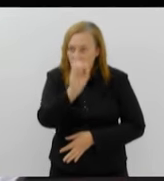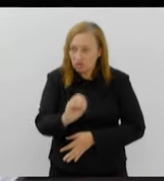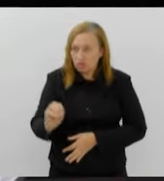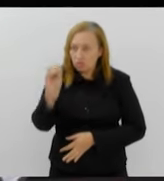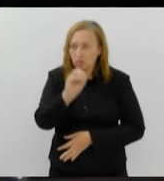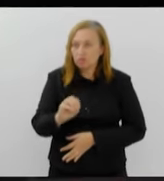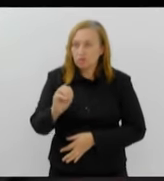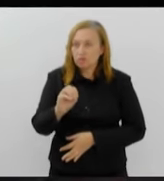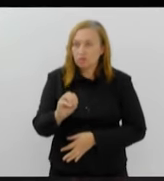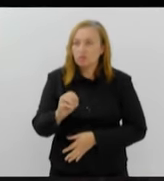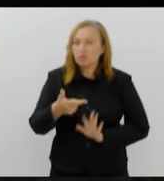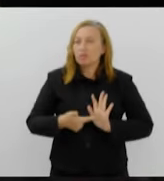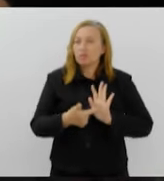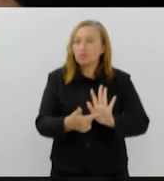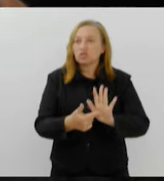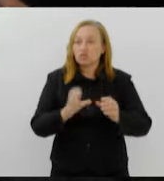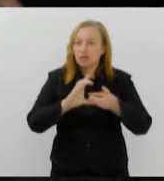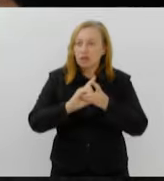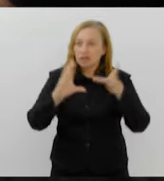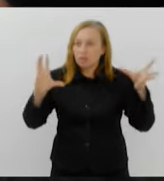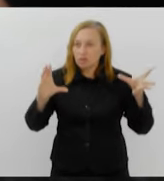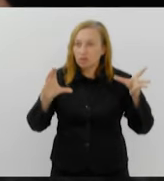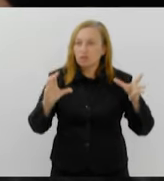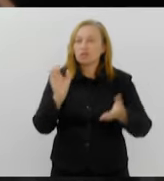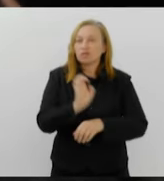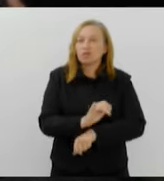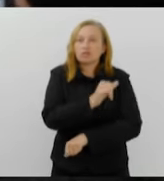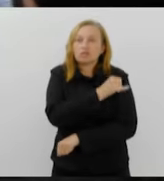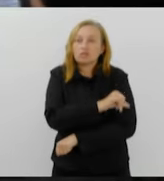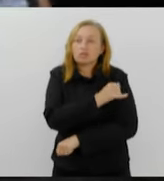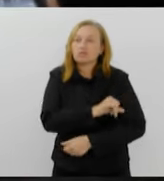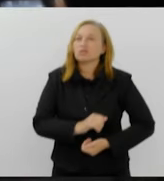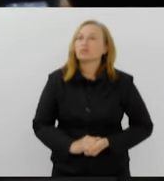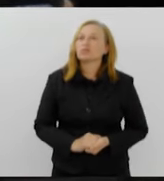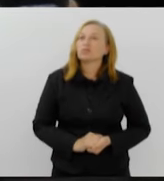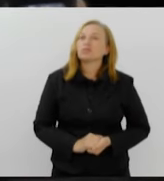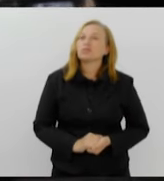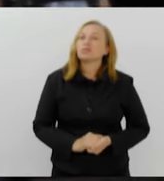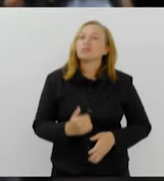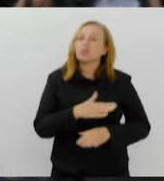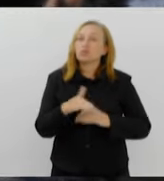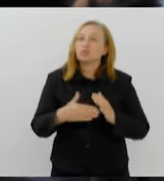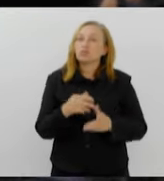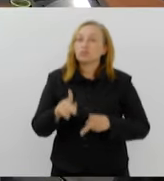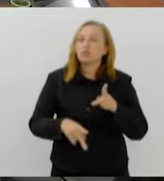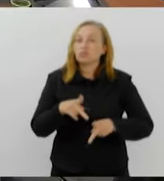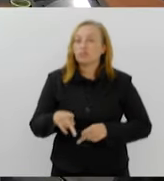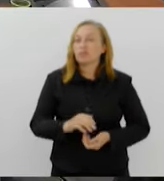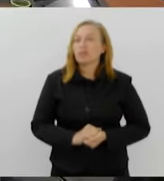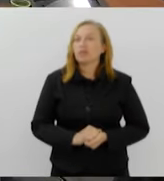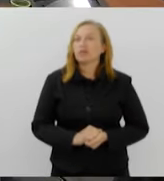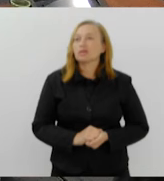ser revelador paraa democracia pro estado do Rio de Janeiro e para todo o